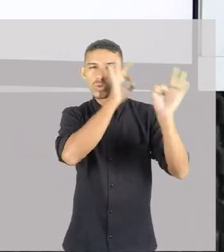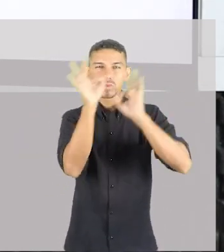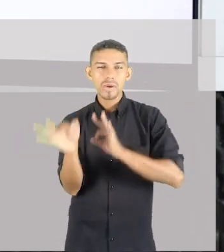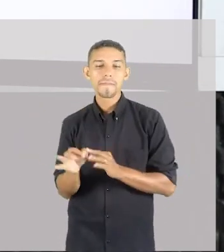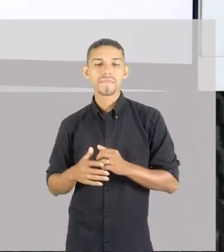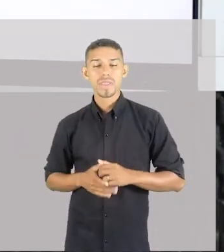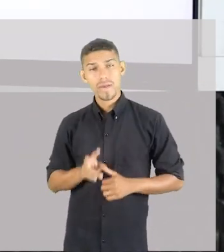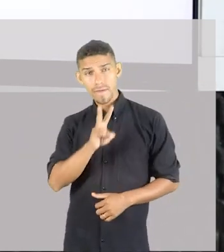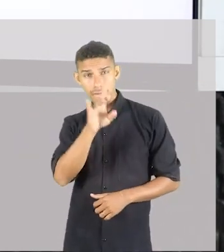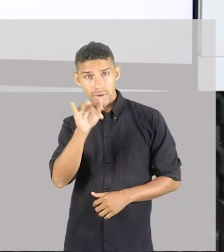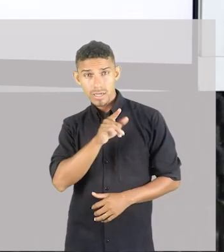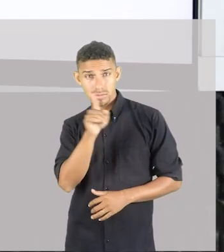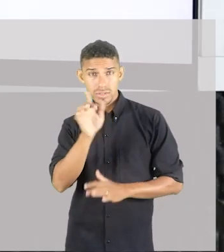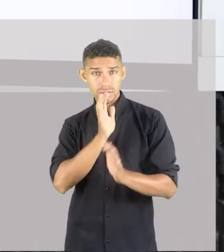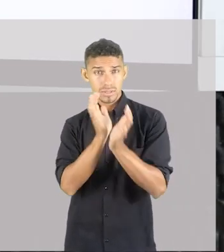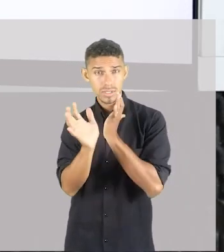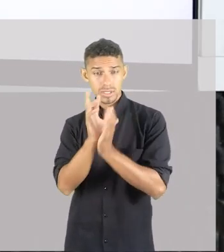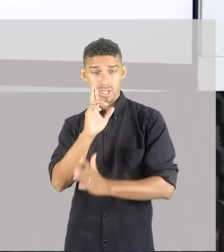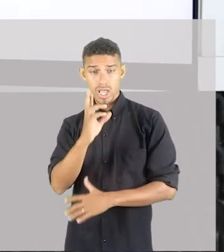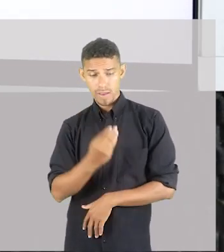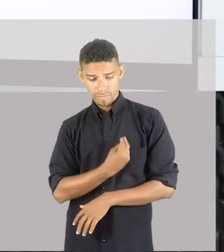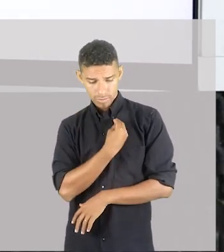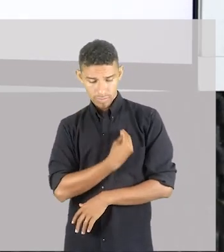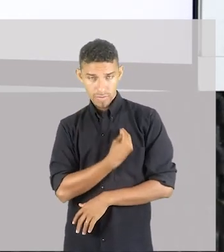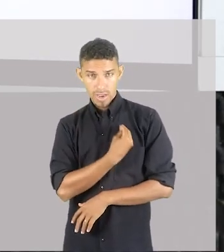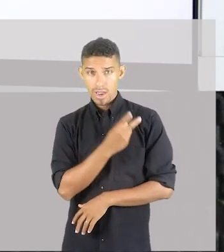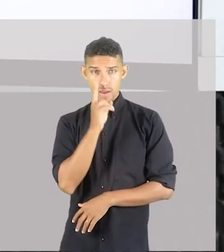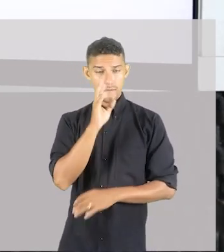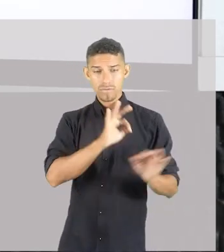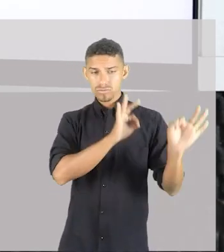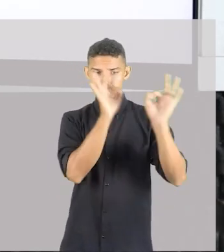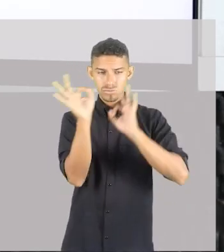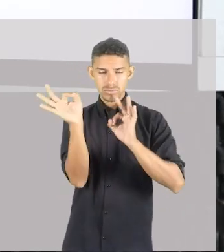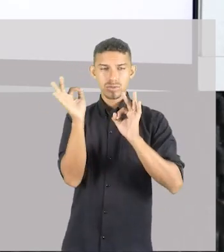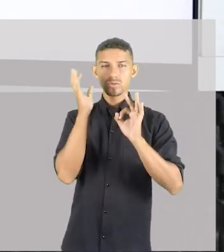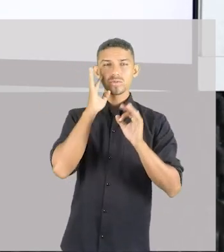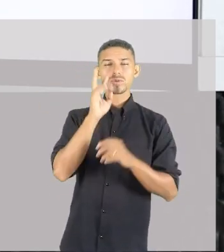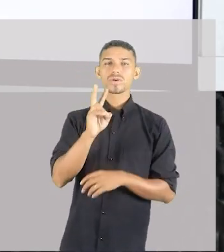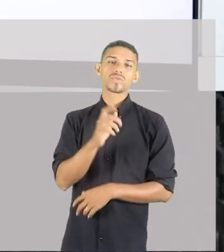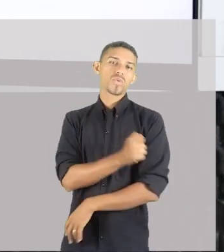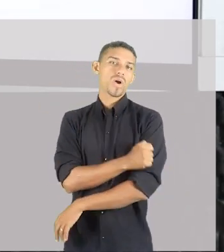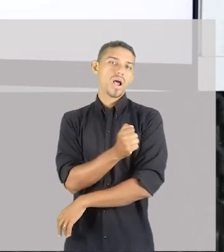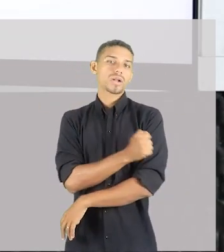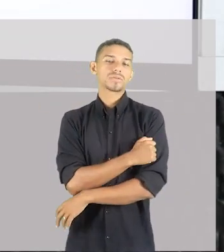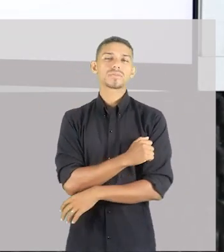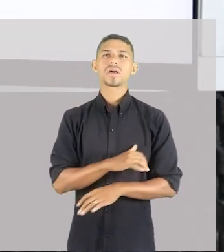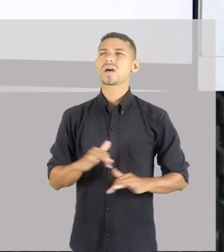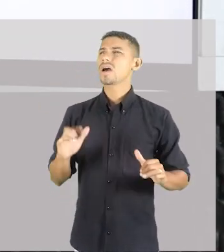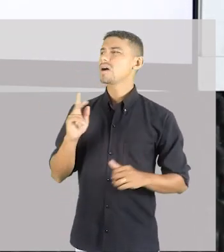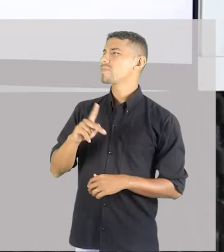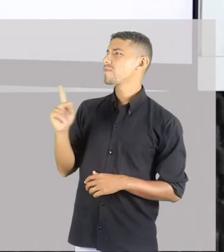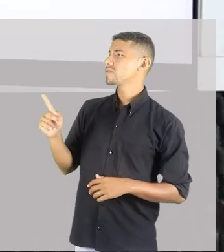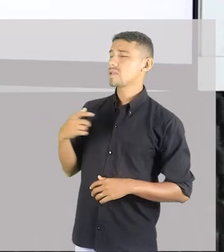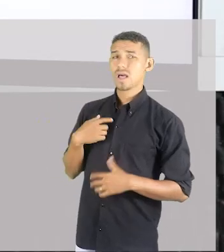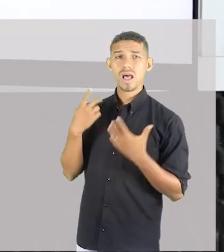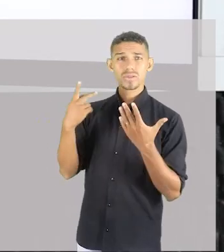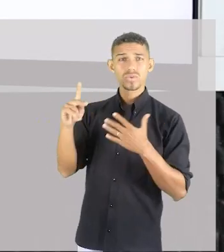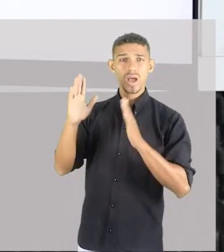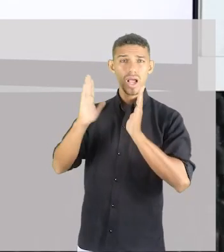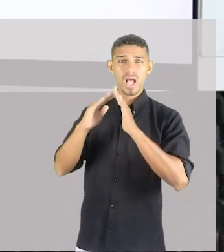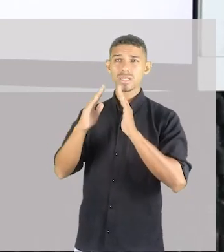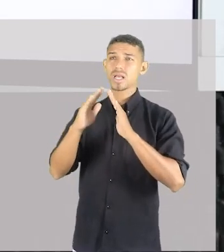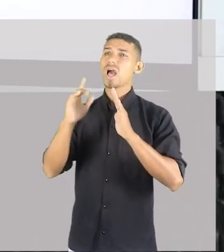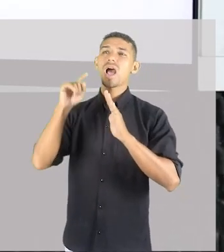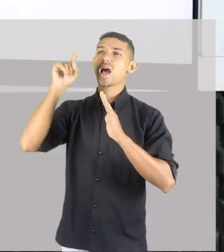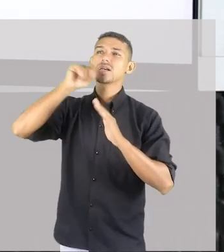Vá ao centro histórico e veja com outros olhos, não só como passagem, como eu vi um aluno, né, dizendo, professor, sua casa